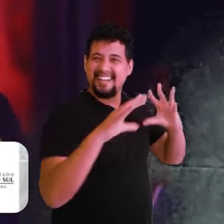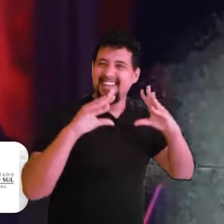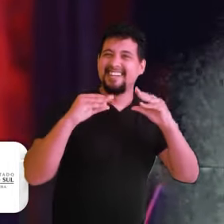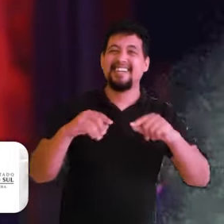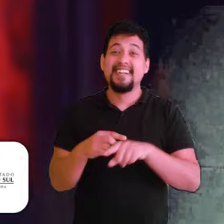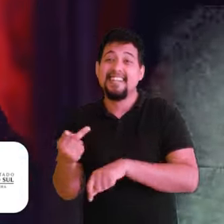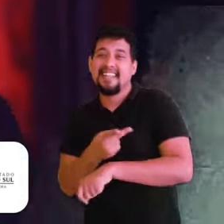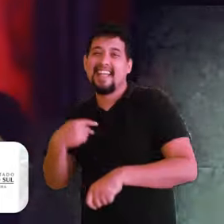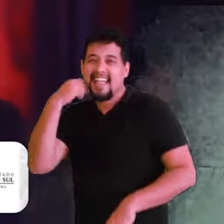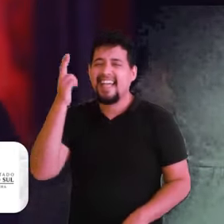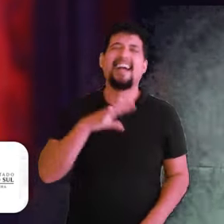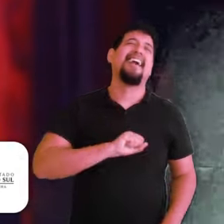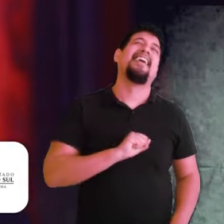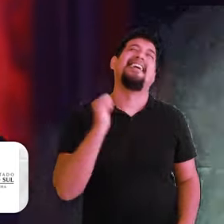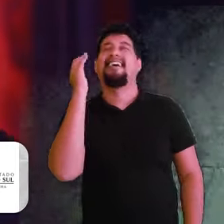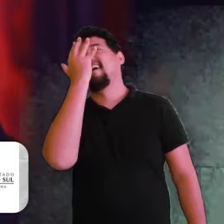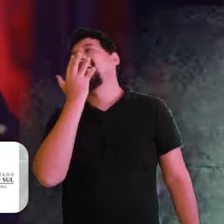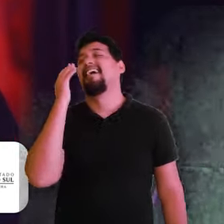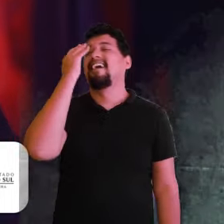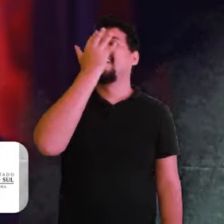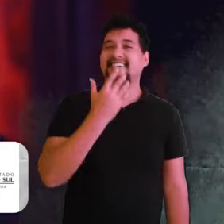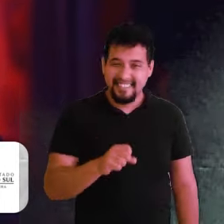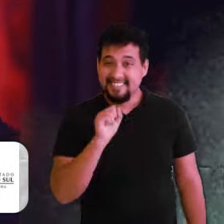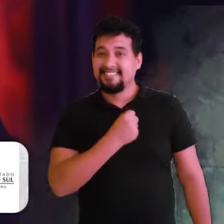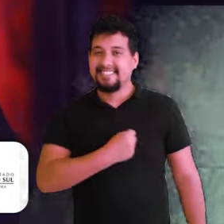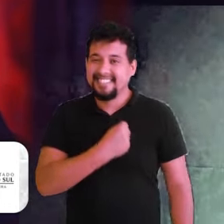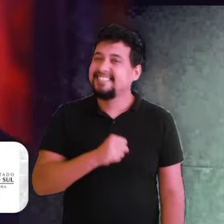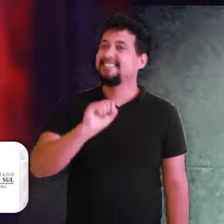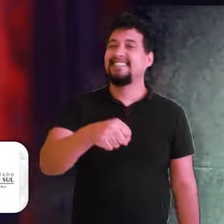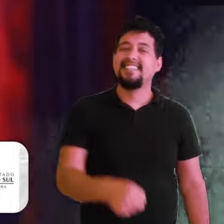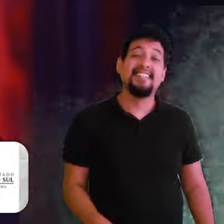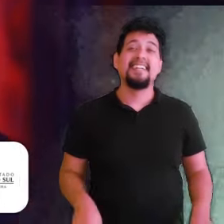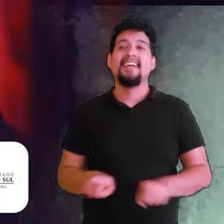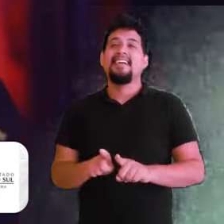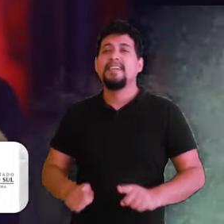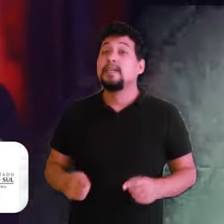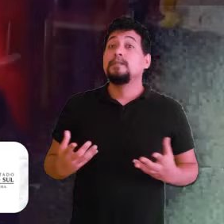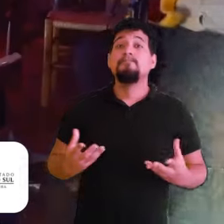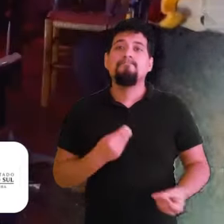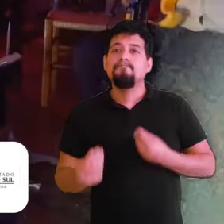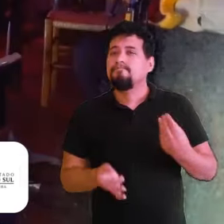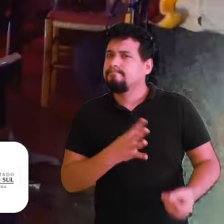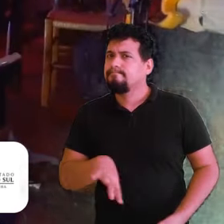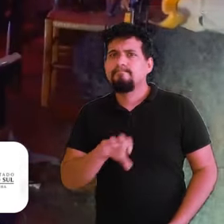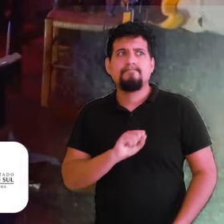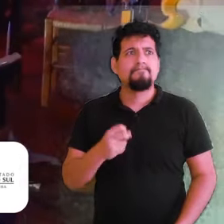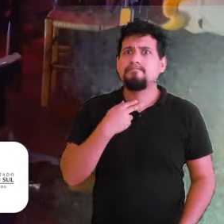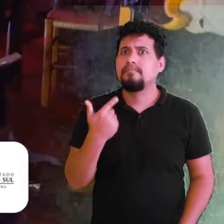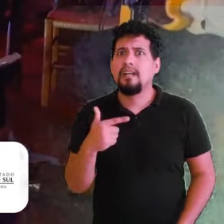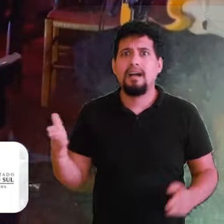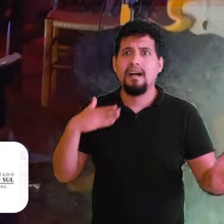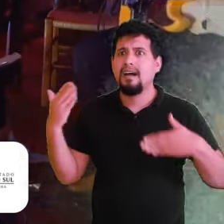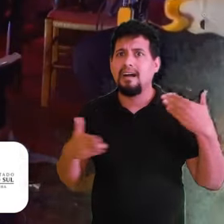paixão. Saudade velha e fundo sem pentadela judia. O instante do meu amor no pasteiro alegria. Vou montar em meu cavalo, vou sumir